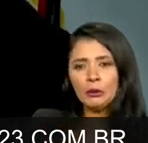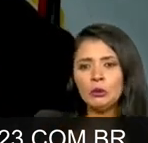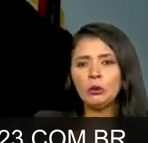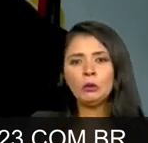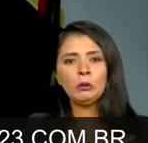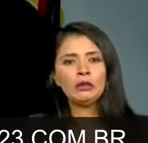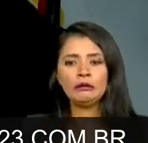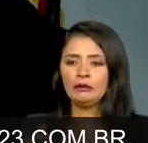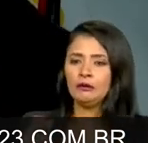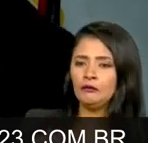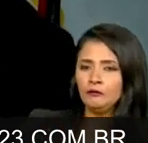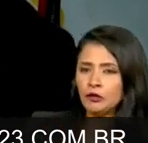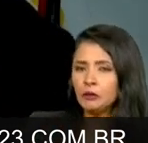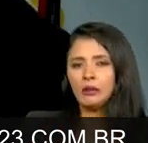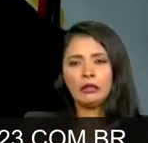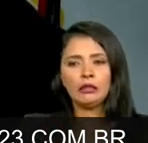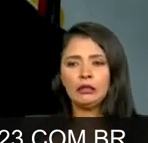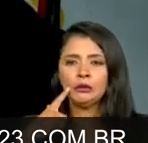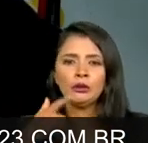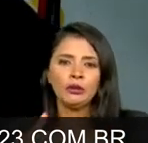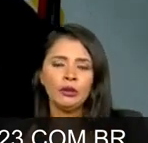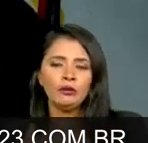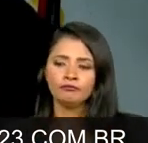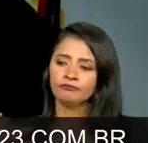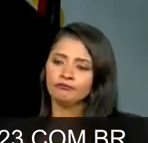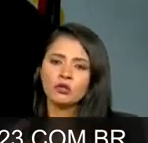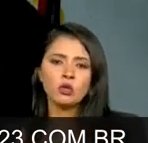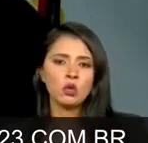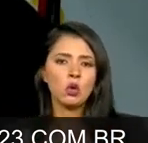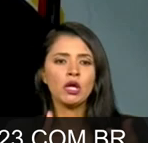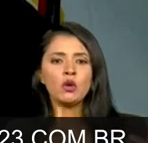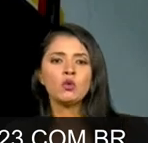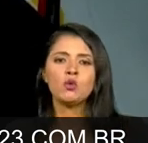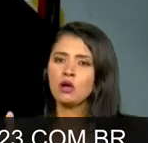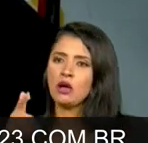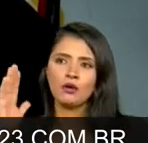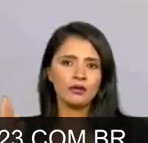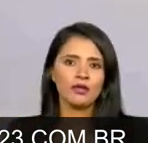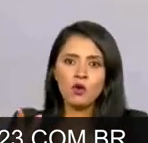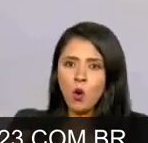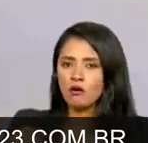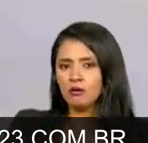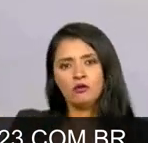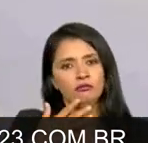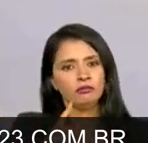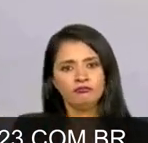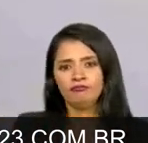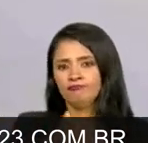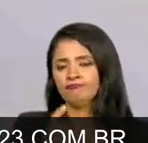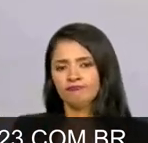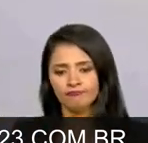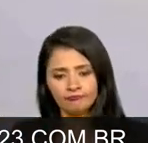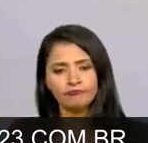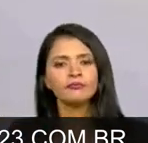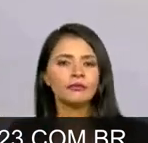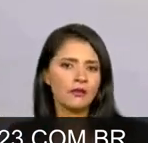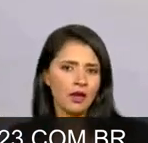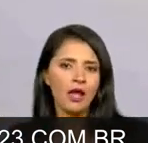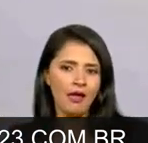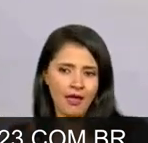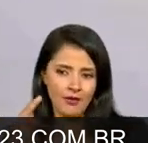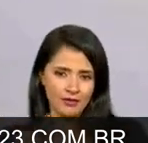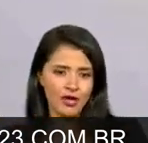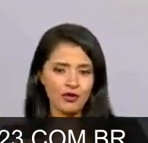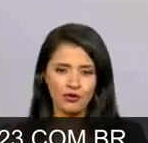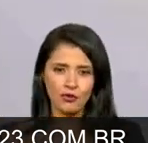a investimento, a relacionamento, onde em qualquer lugar do Brasil você não vai conseguir encontrar. Né? É uma cidade de todos e, enfim, de